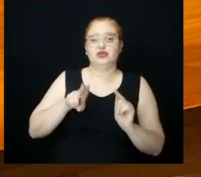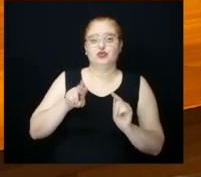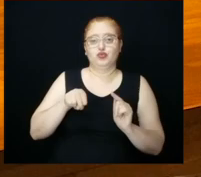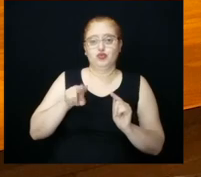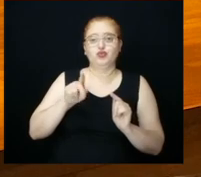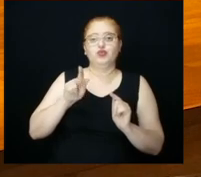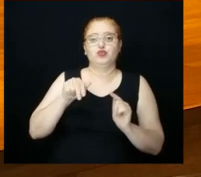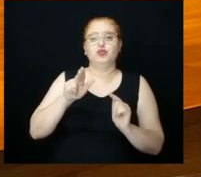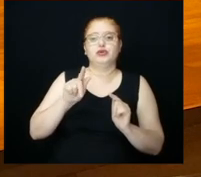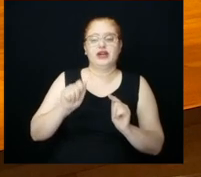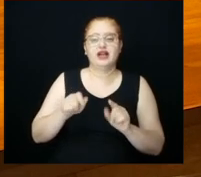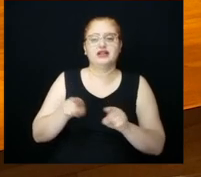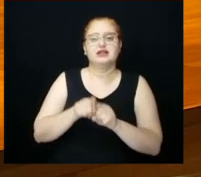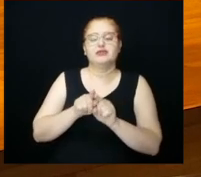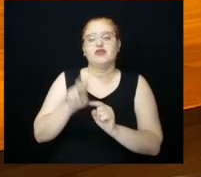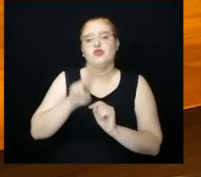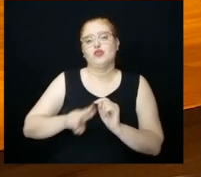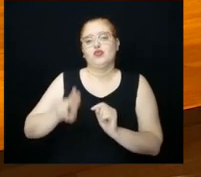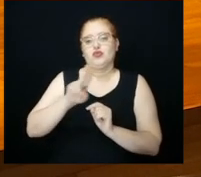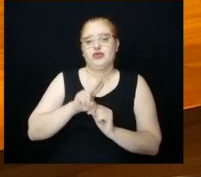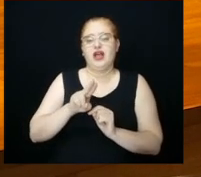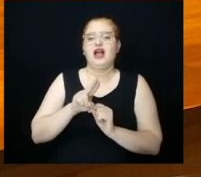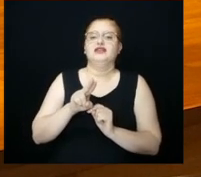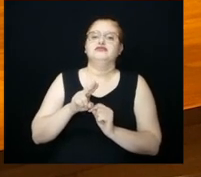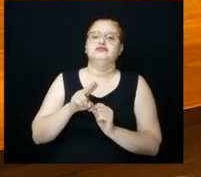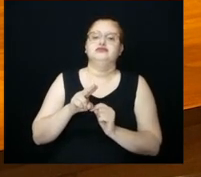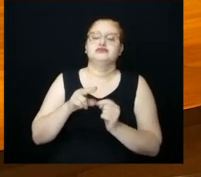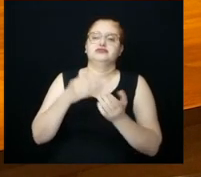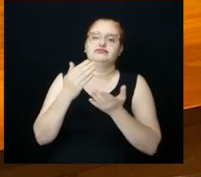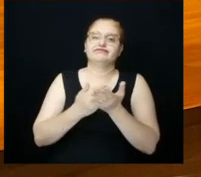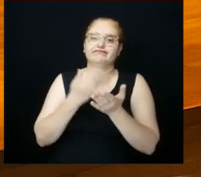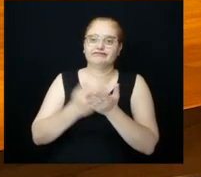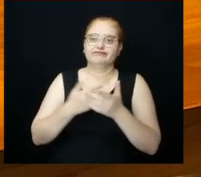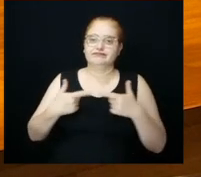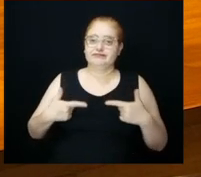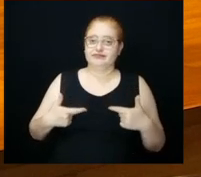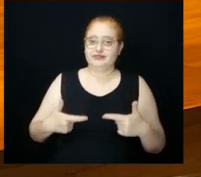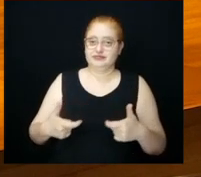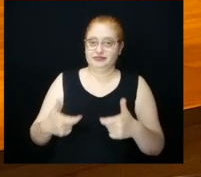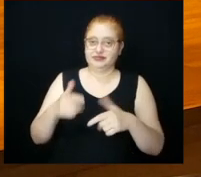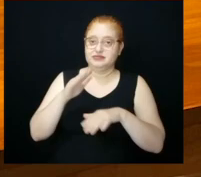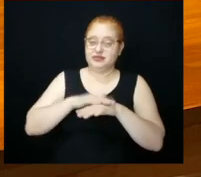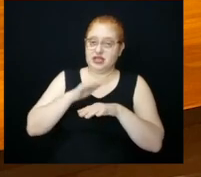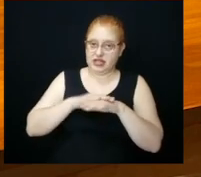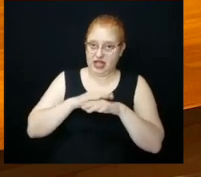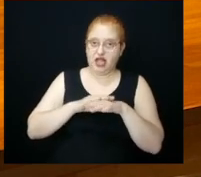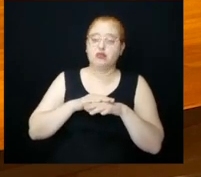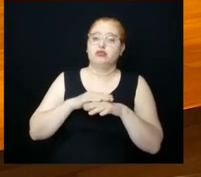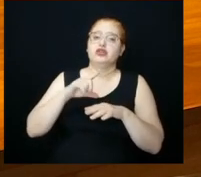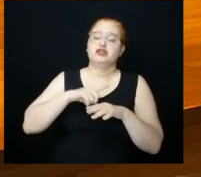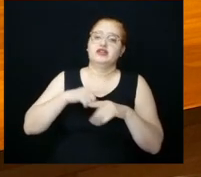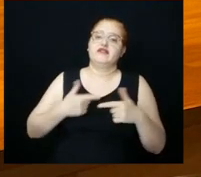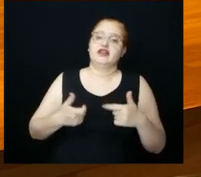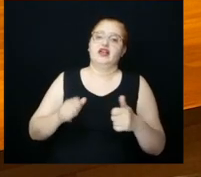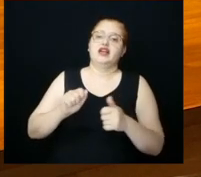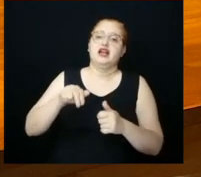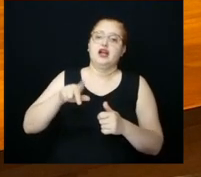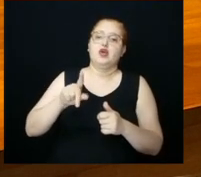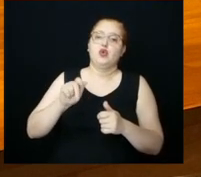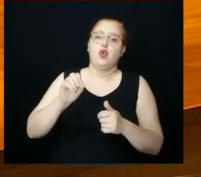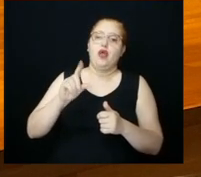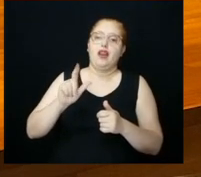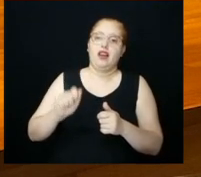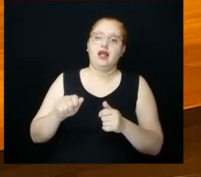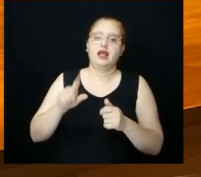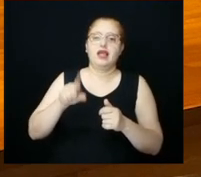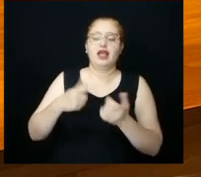antigo, mas que foi utilizado como cartilha de guerrilha no tempo da guerra em Angola. Então, bem importante,